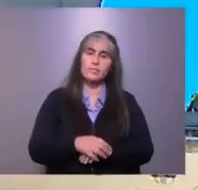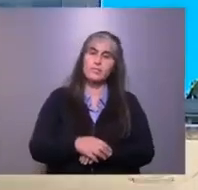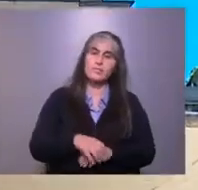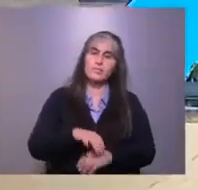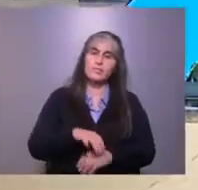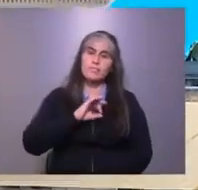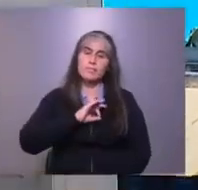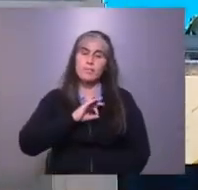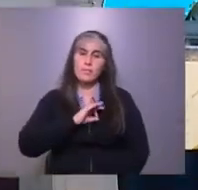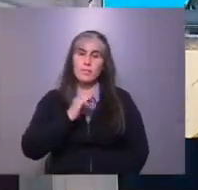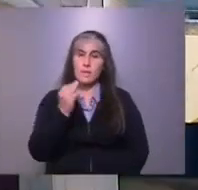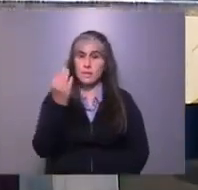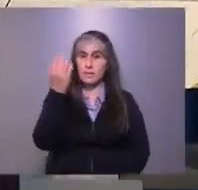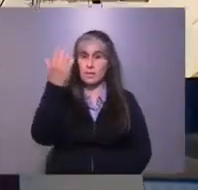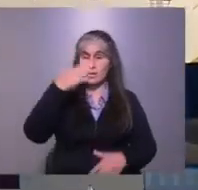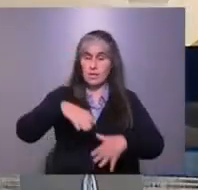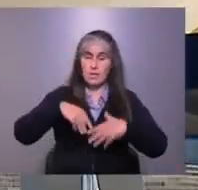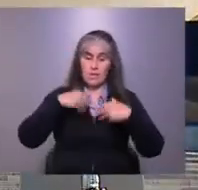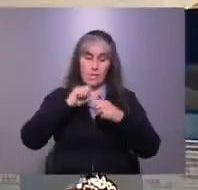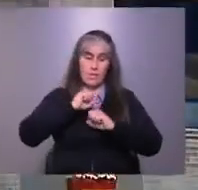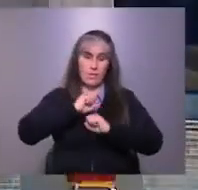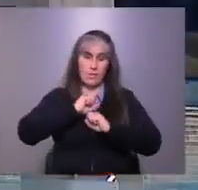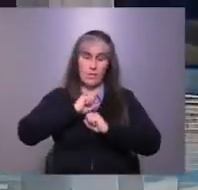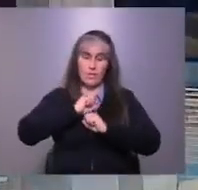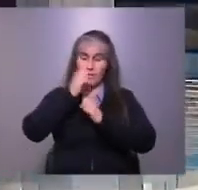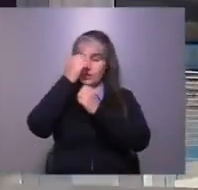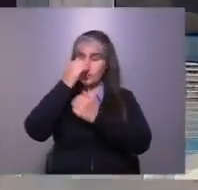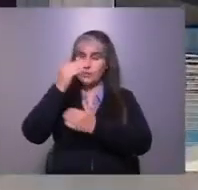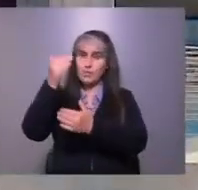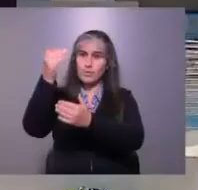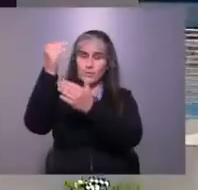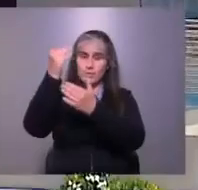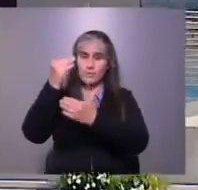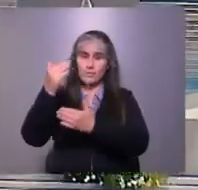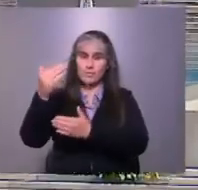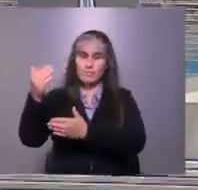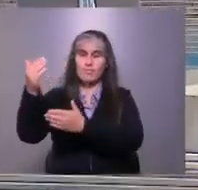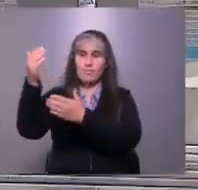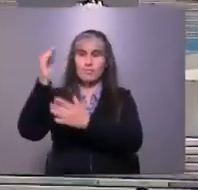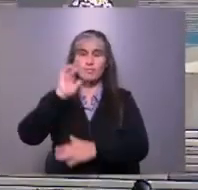Oh, minha alma louva o Senhor.